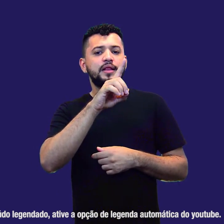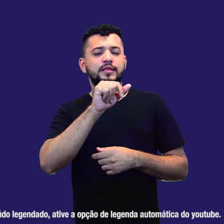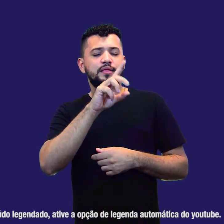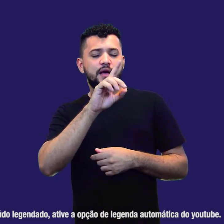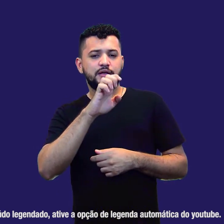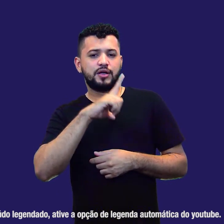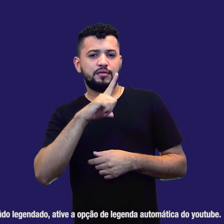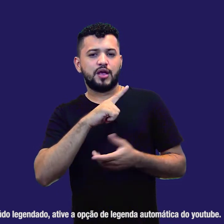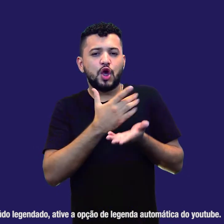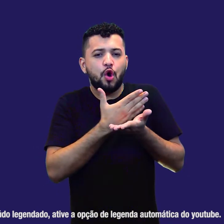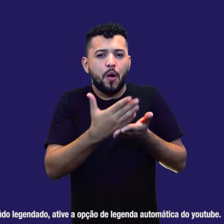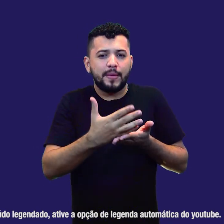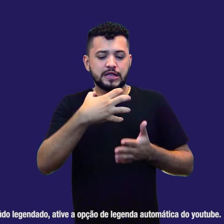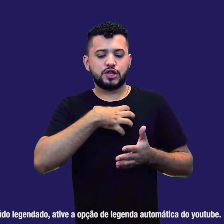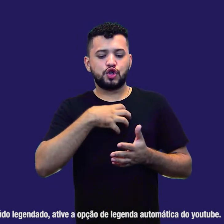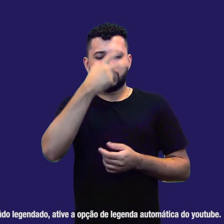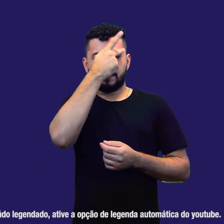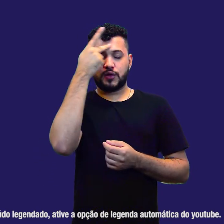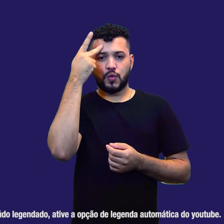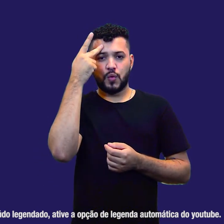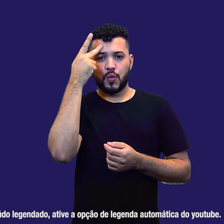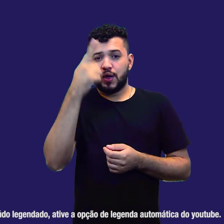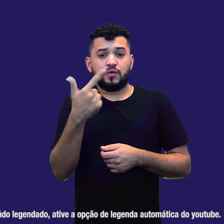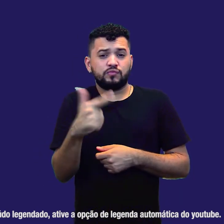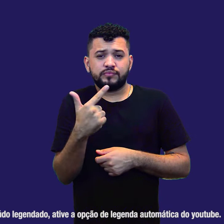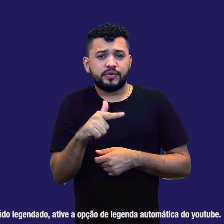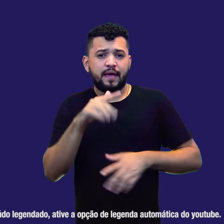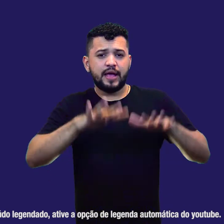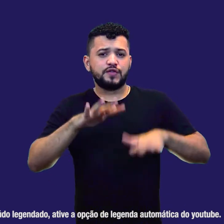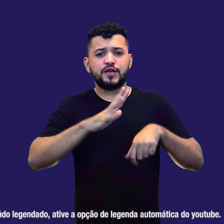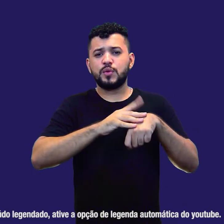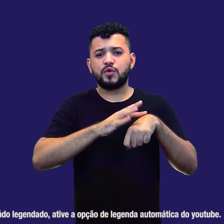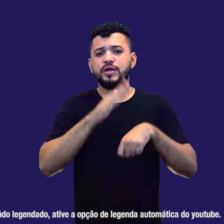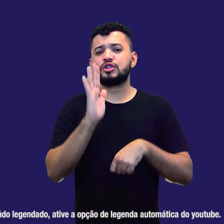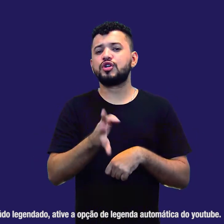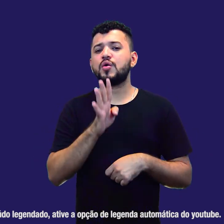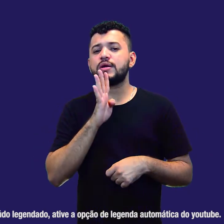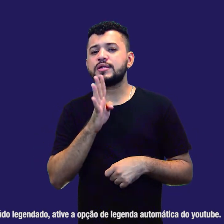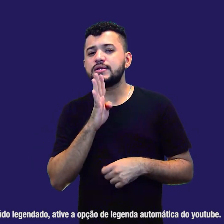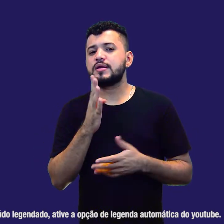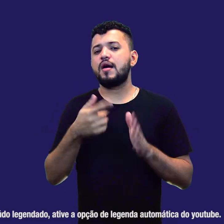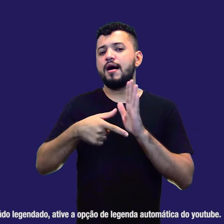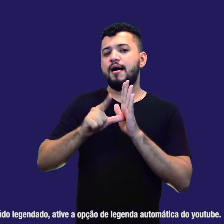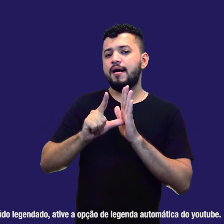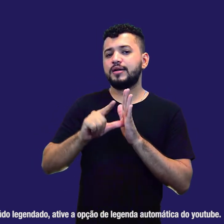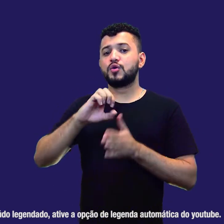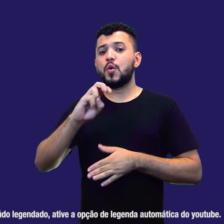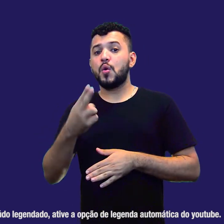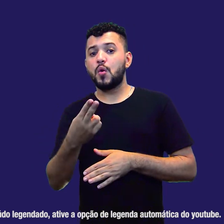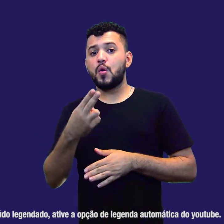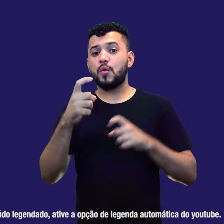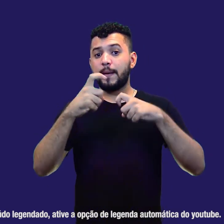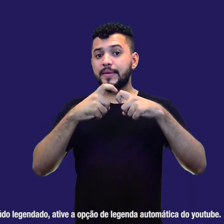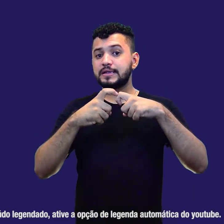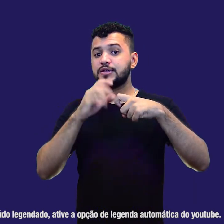que começam a surgir, normalmente não tem ligação com uma doença já conhecida, uma doença já listada ali pela